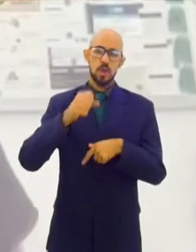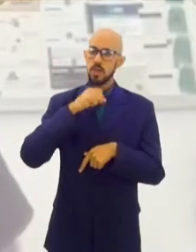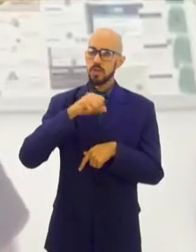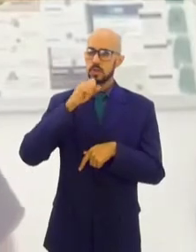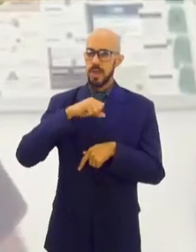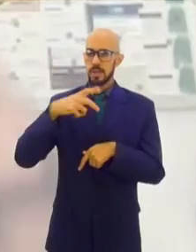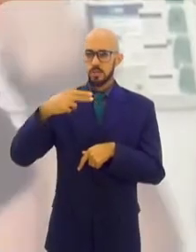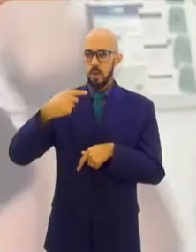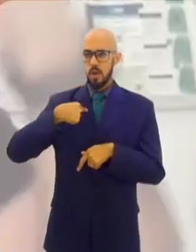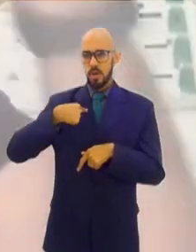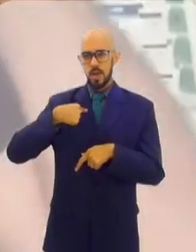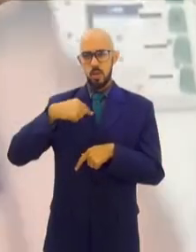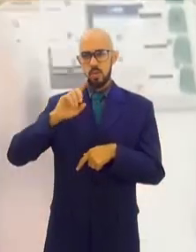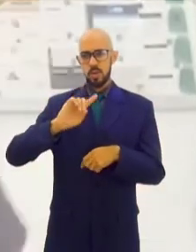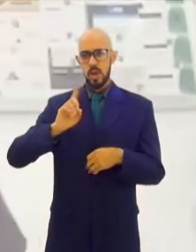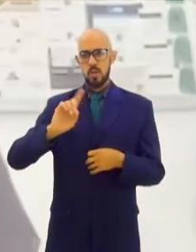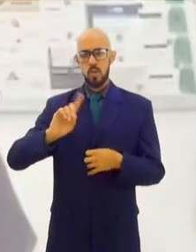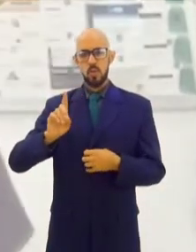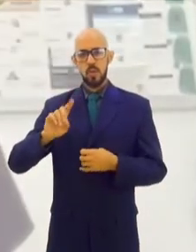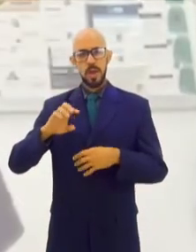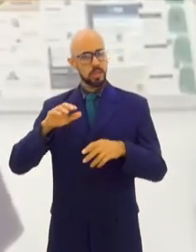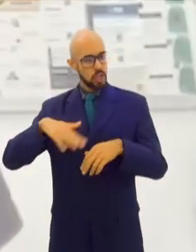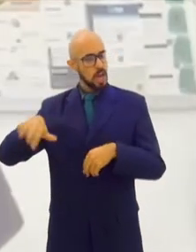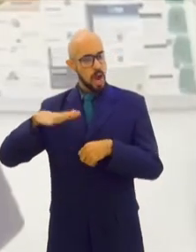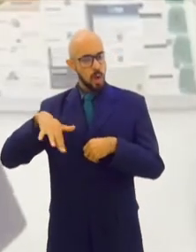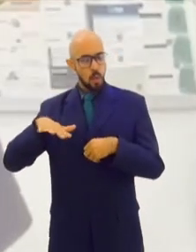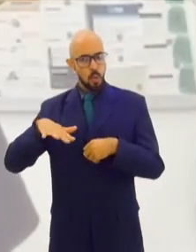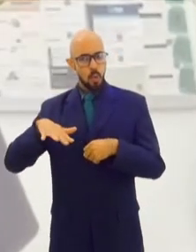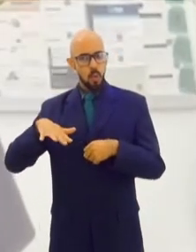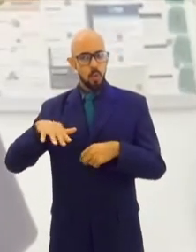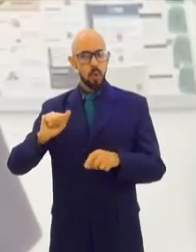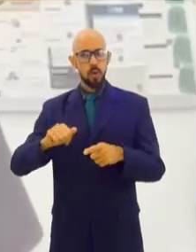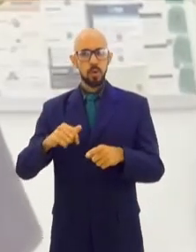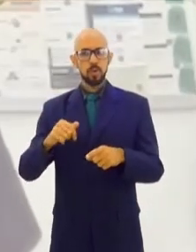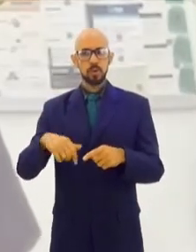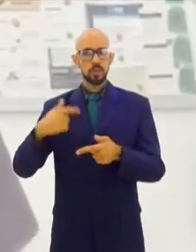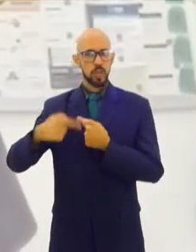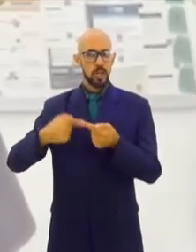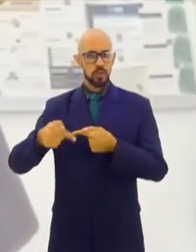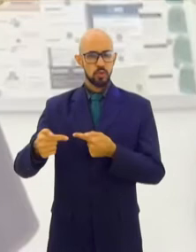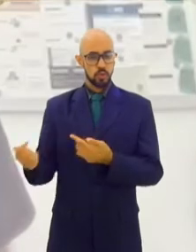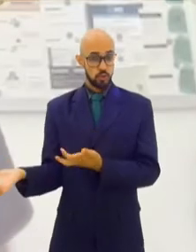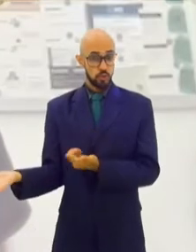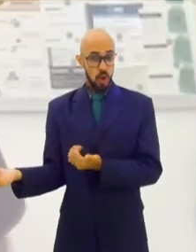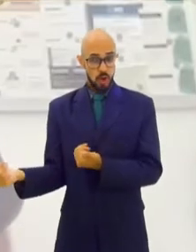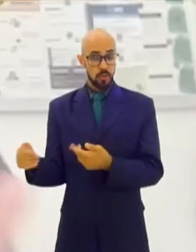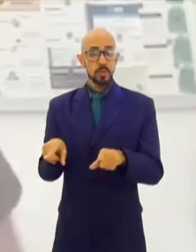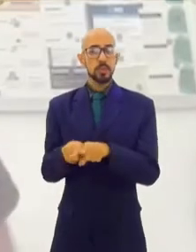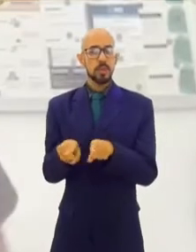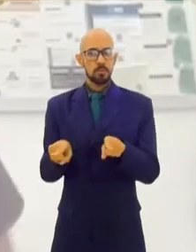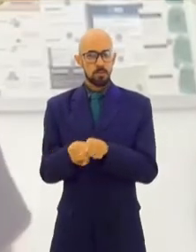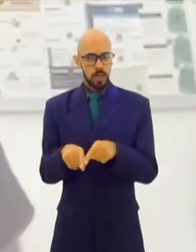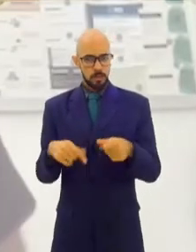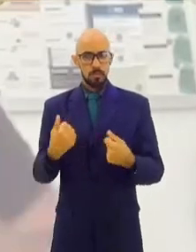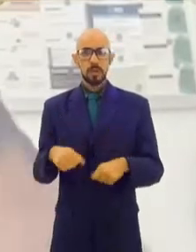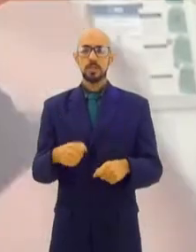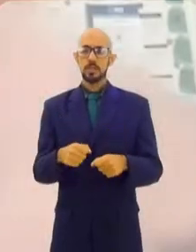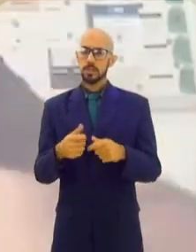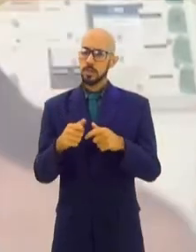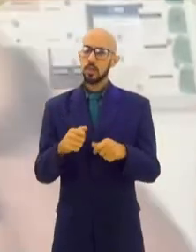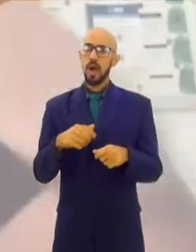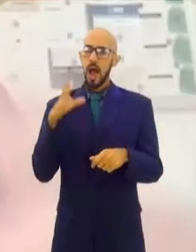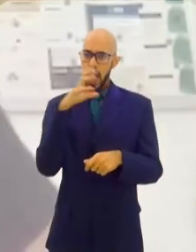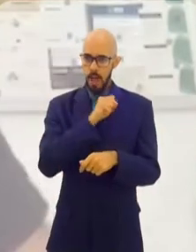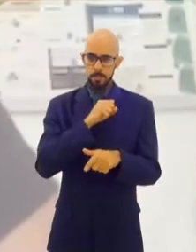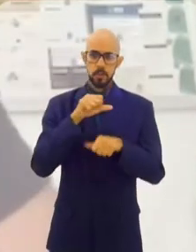né Não só de quem é mais antigo como eu mercado mas mesmo gerações mais